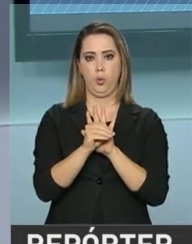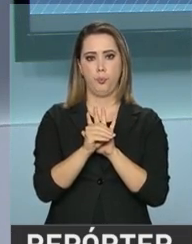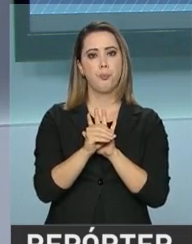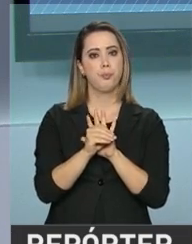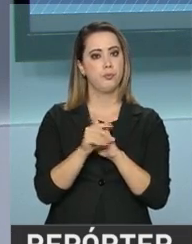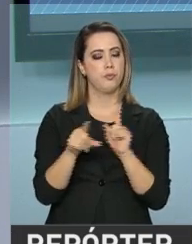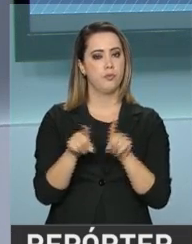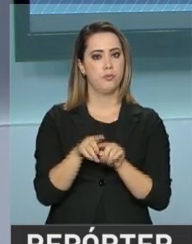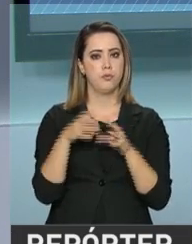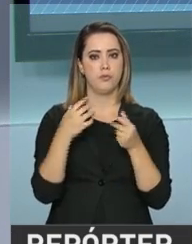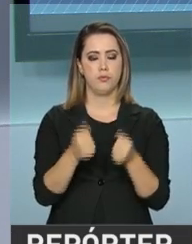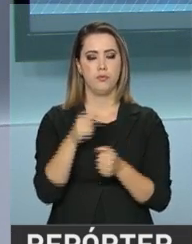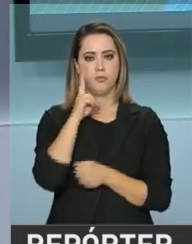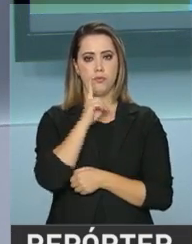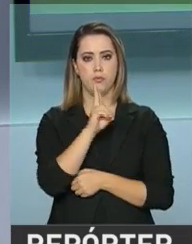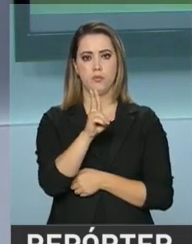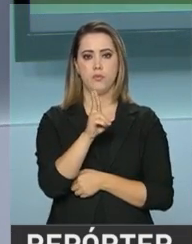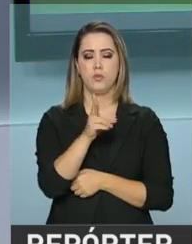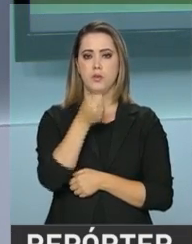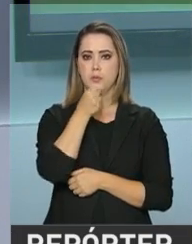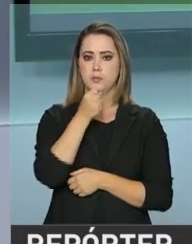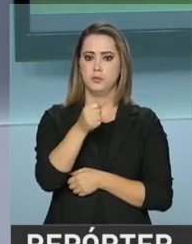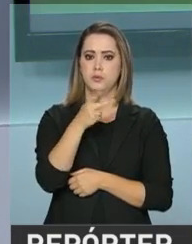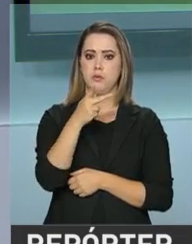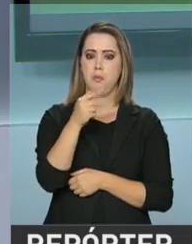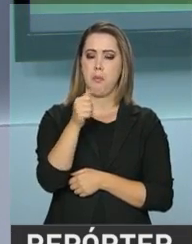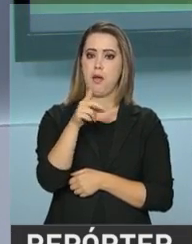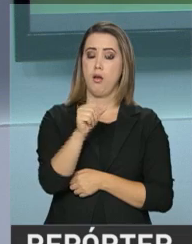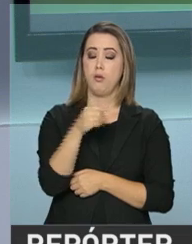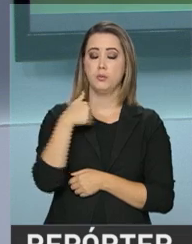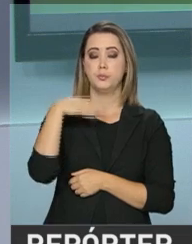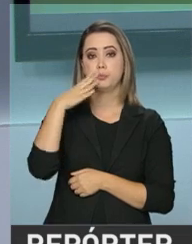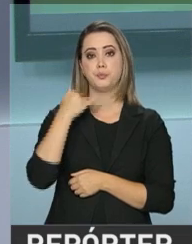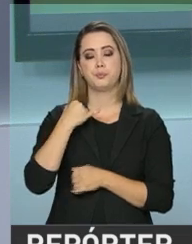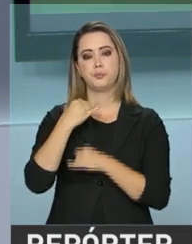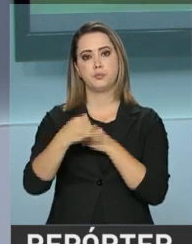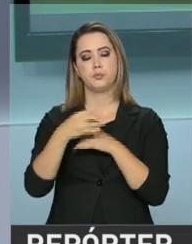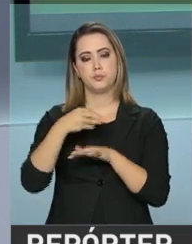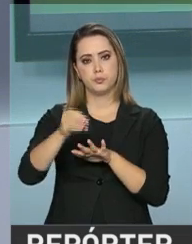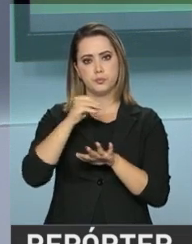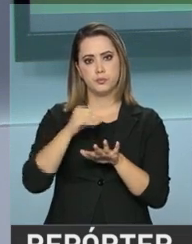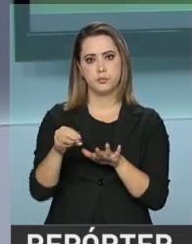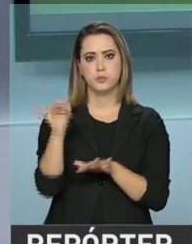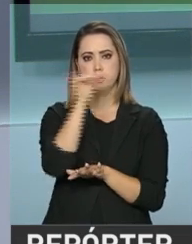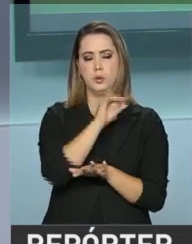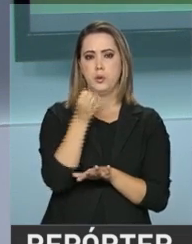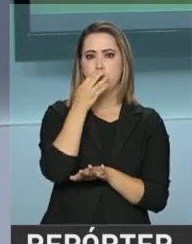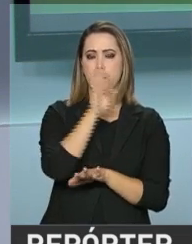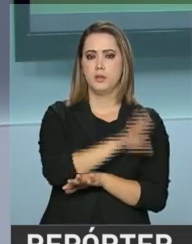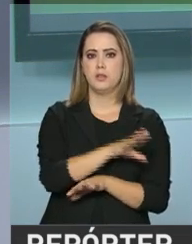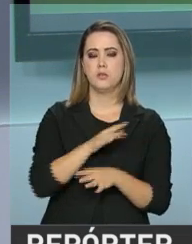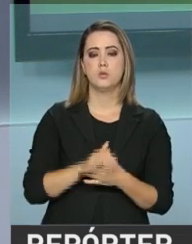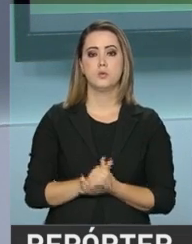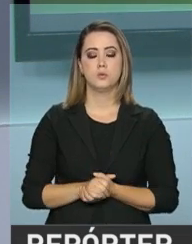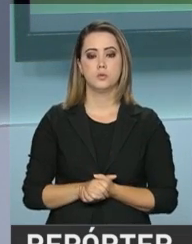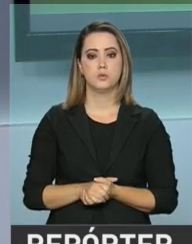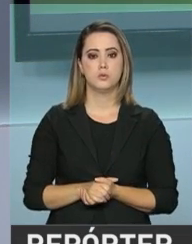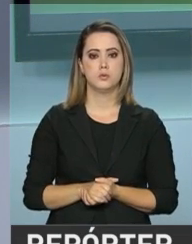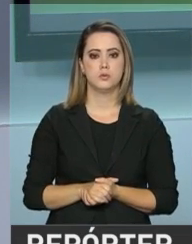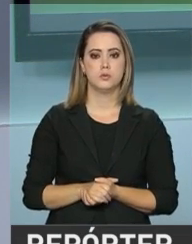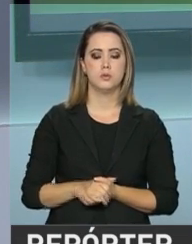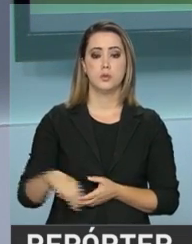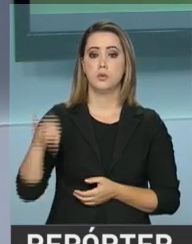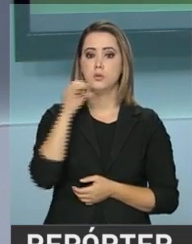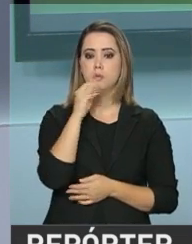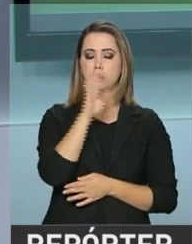O repórter Paulo La Salve é quem fala com a gente agora. Ele tem mais informações sobre o assunto. Olá, Paulo. Boa tarde para você. Olá, Roberto.